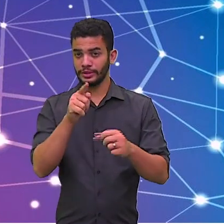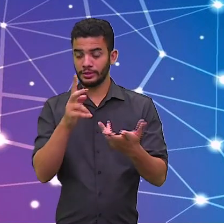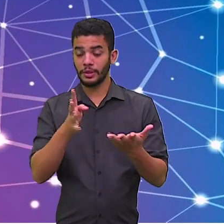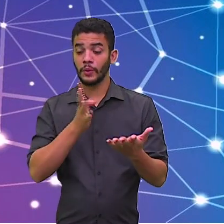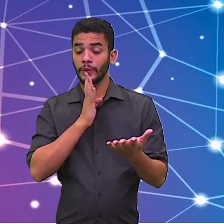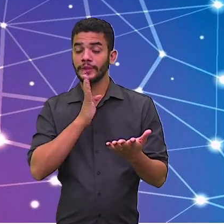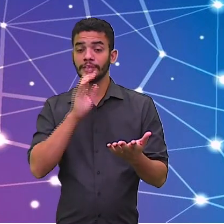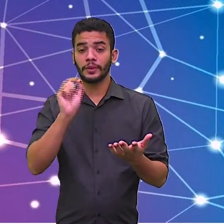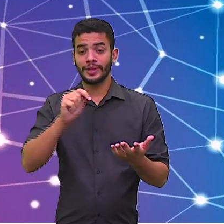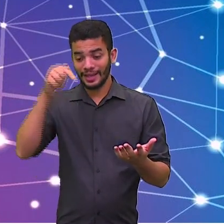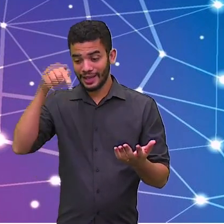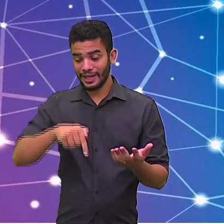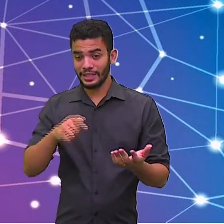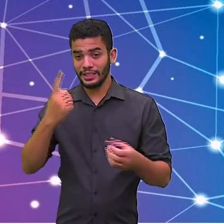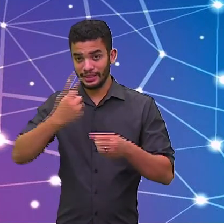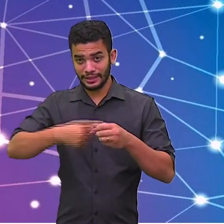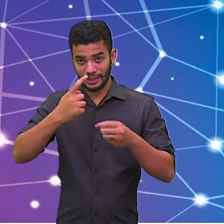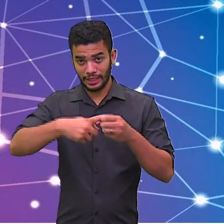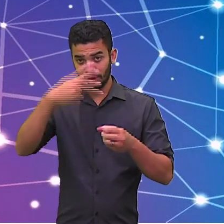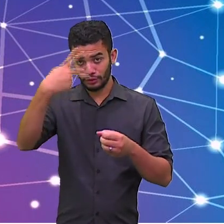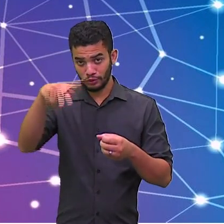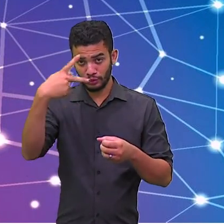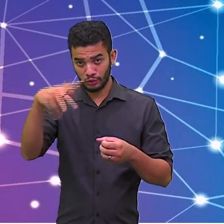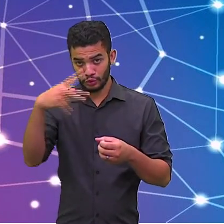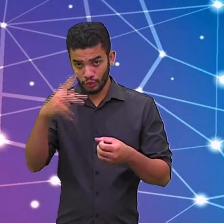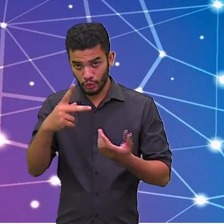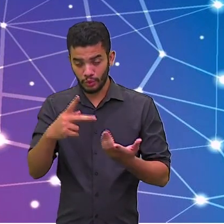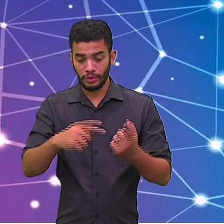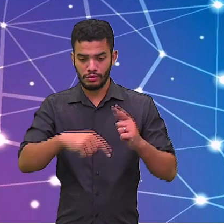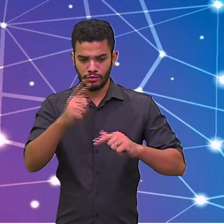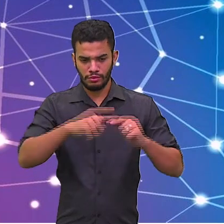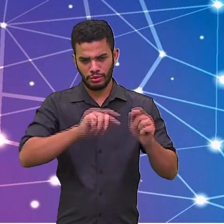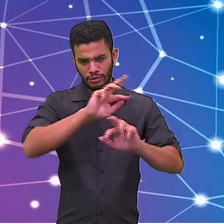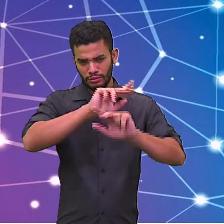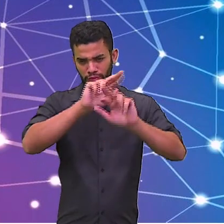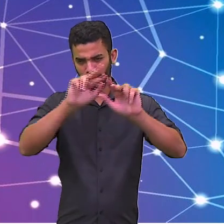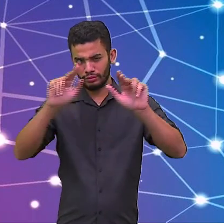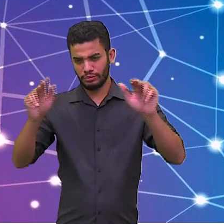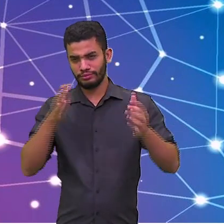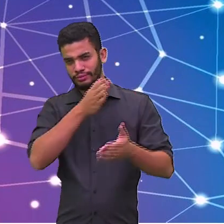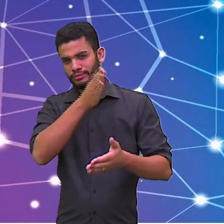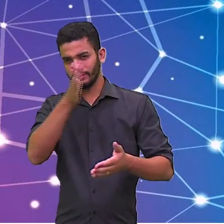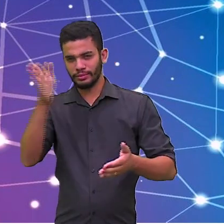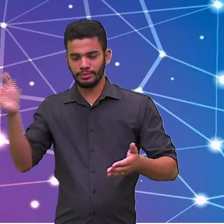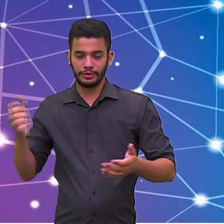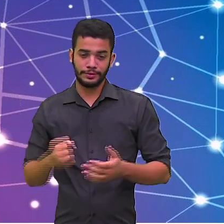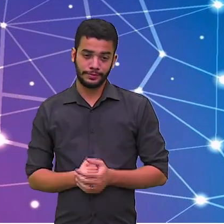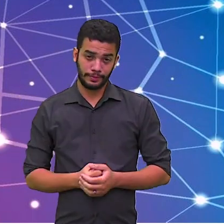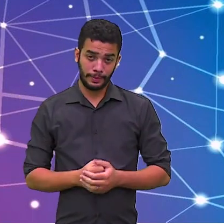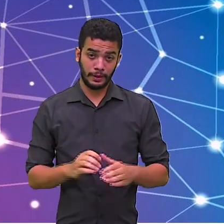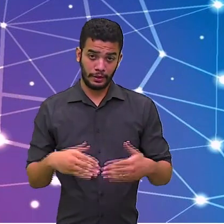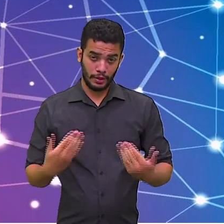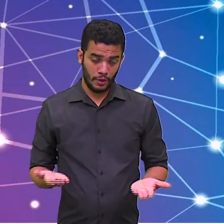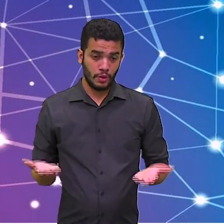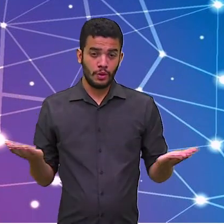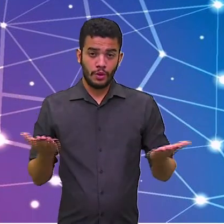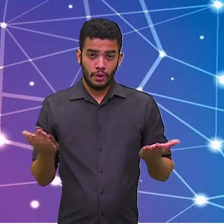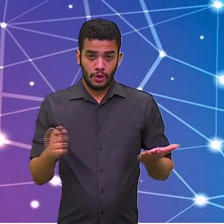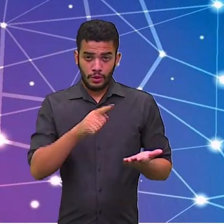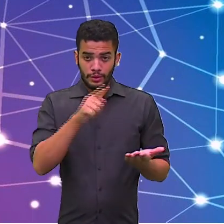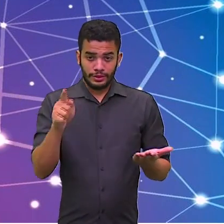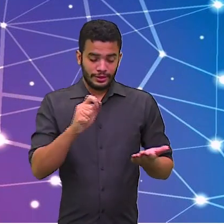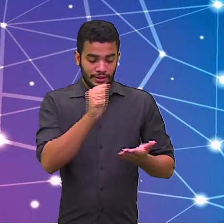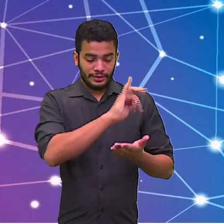de vocês, os patrimônios materiais e imateriais. Estudantes, para acessar as nossas atividades na